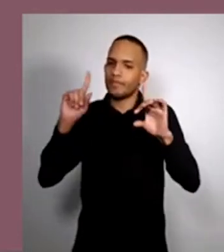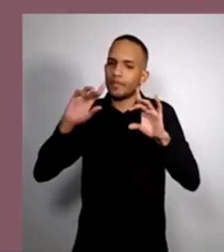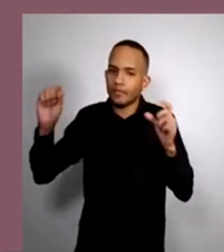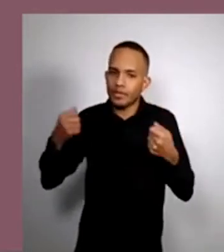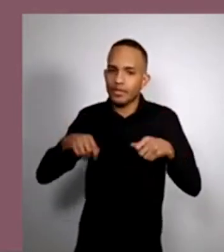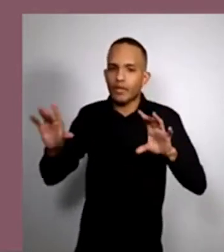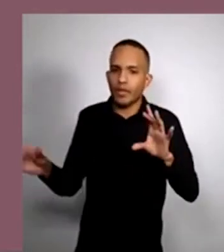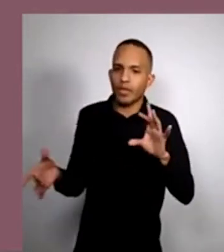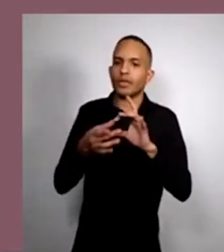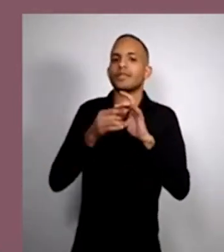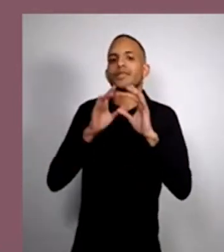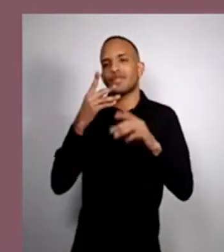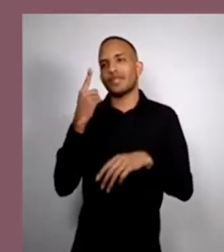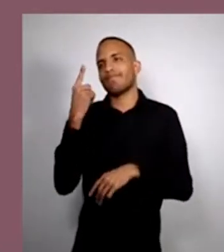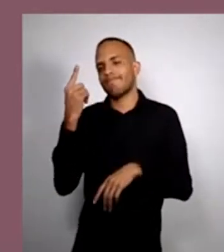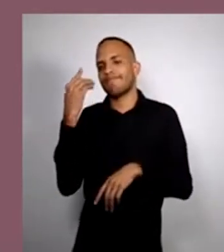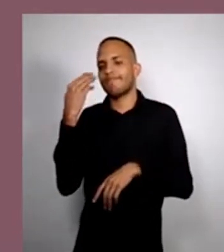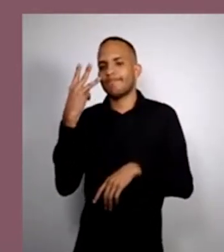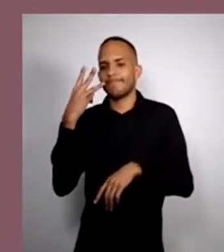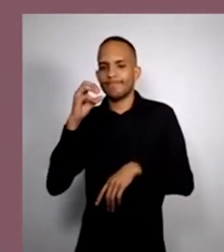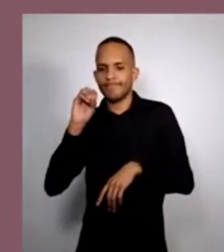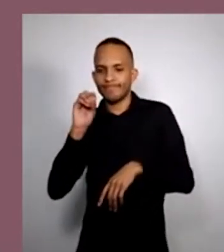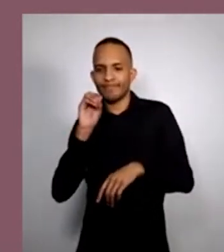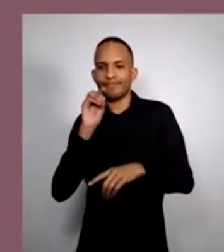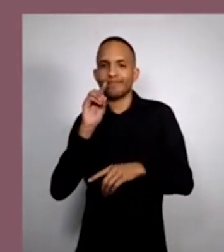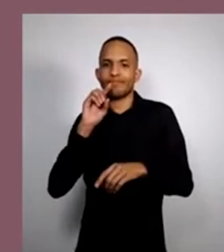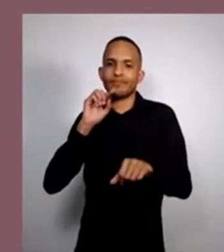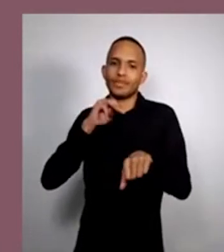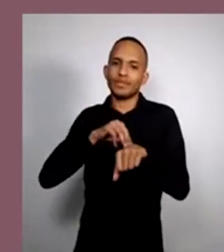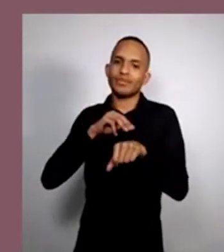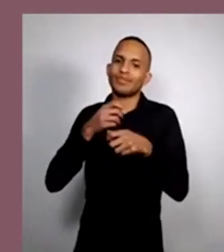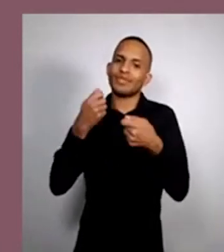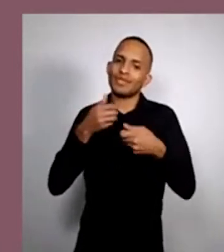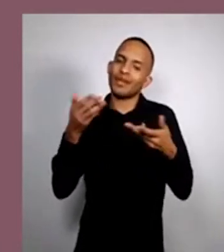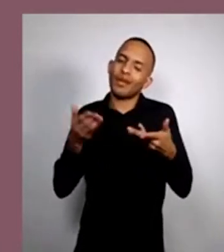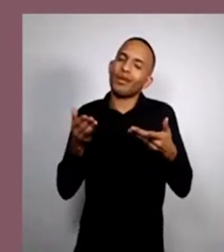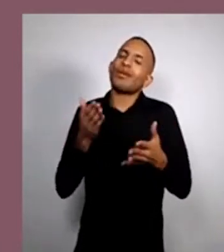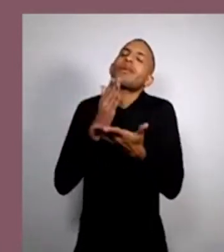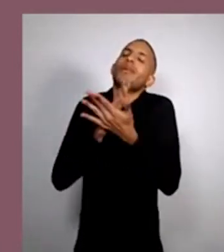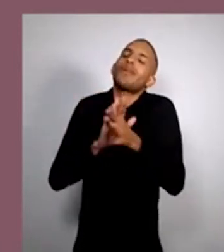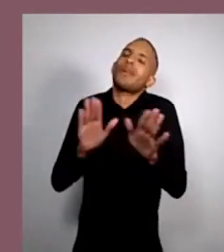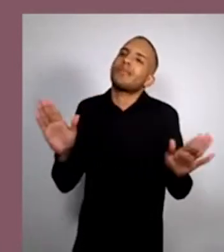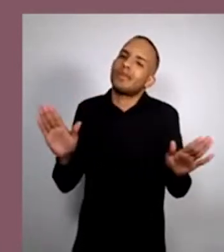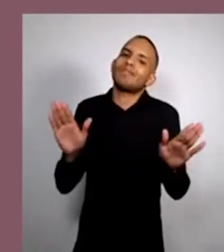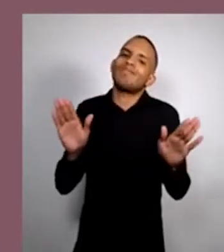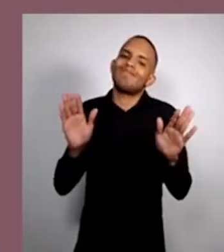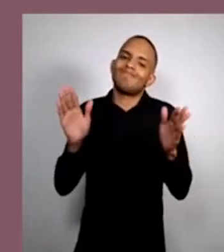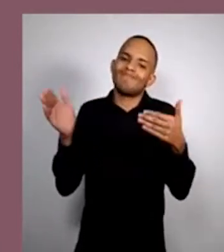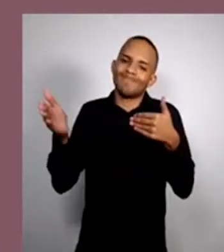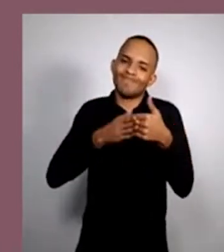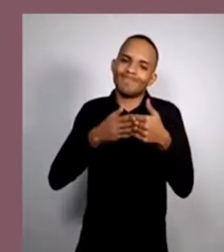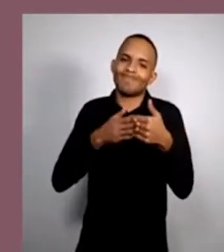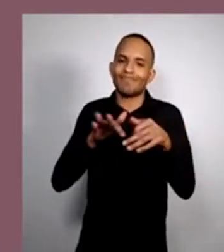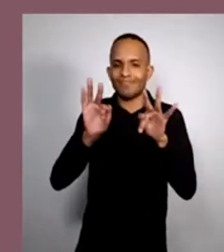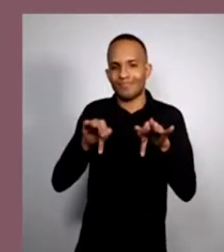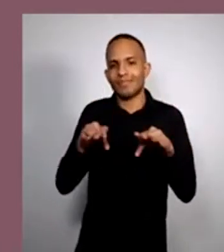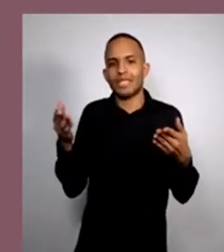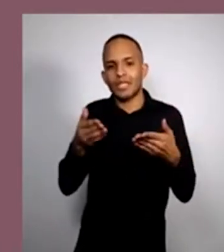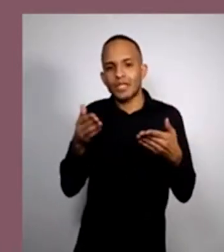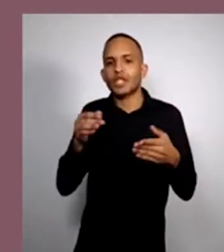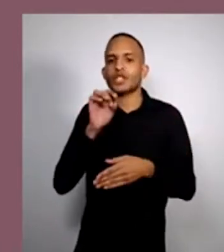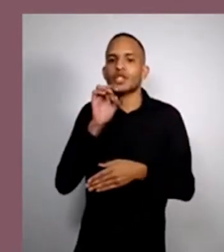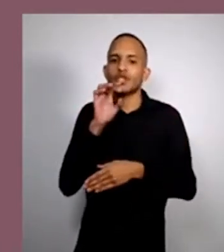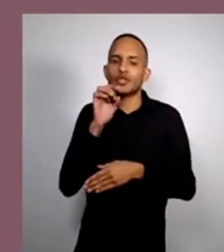de 1h30 desse encontro, a gente precisa, infelizmente, fechar. Vou fazer uma passagem